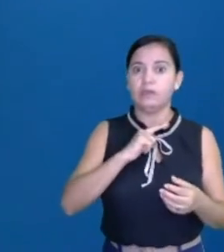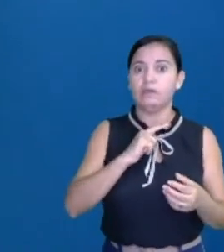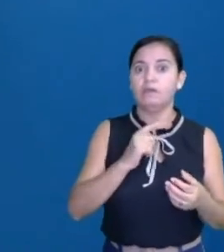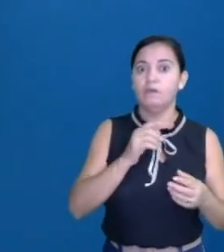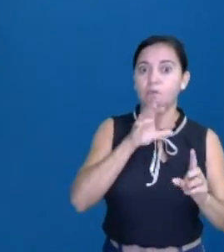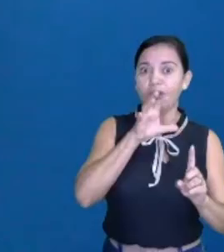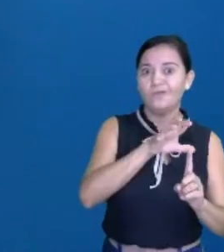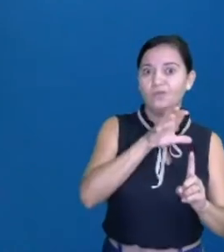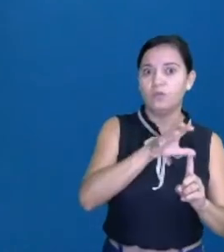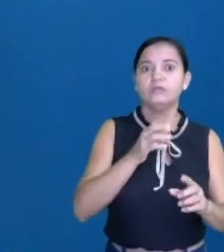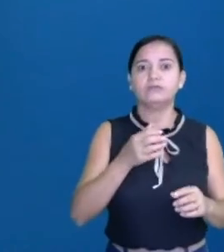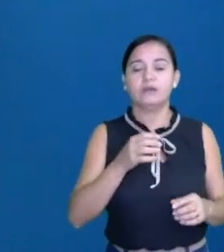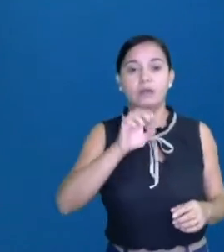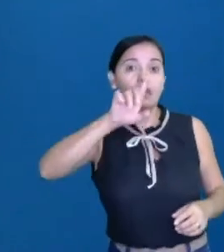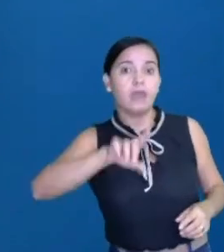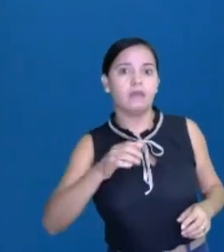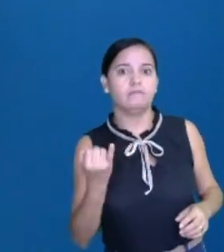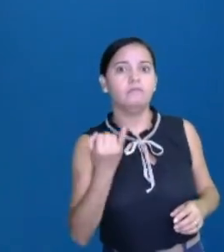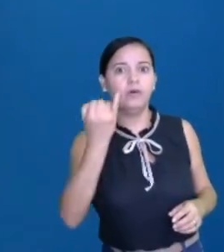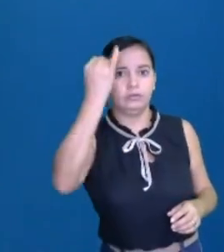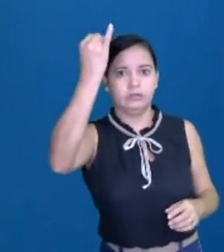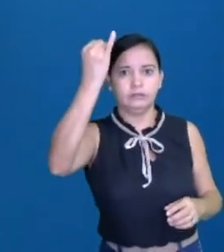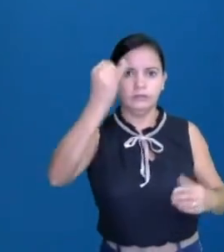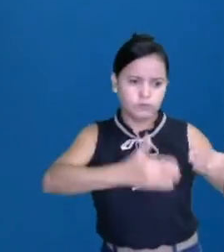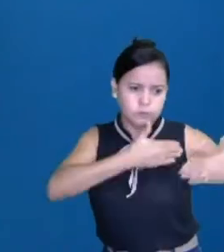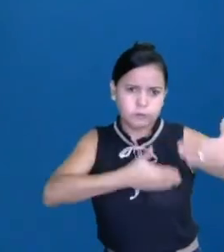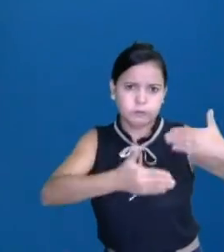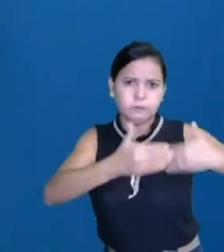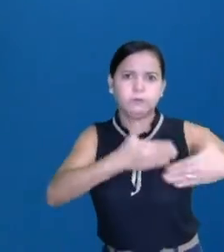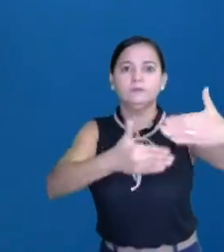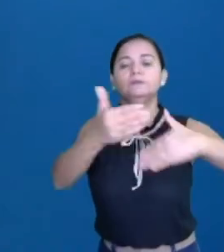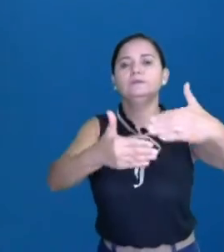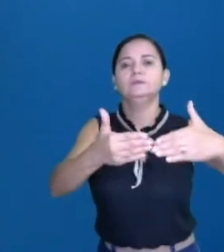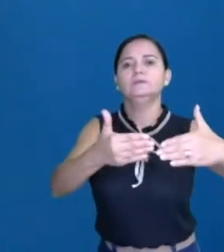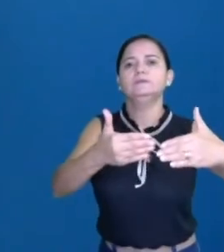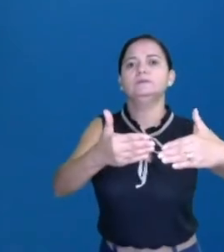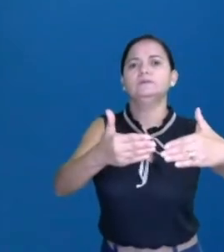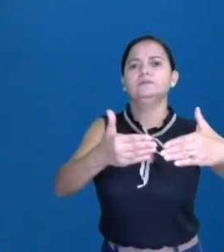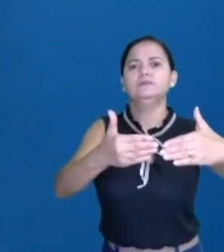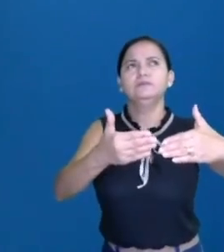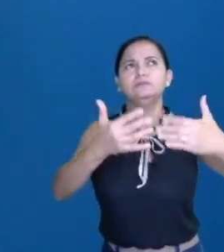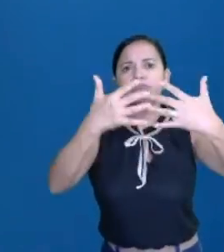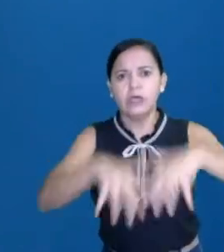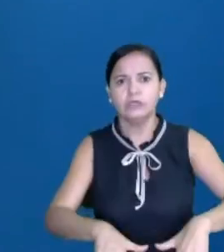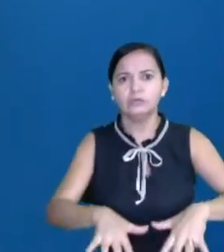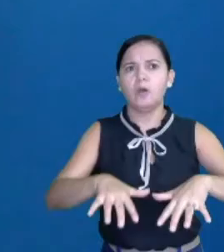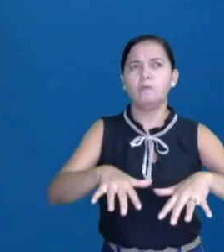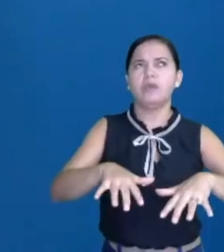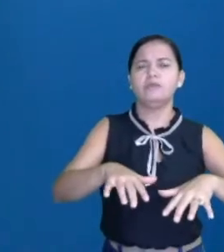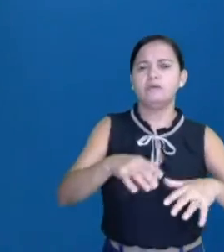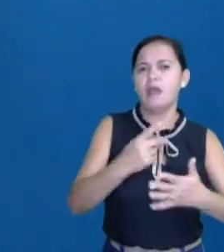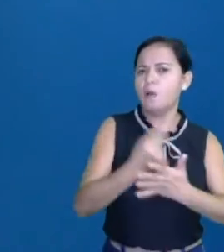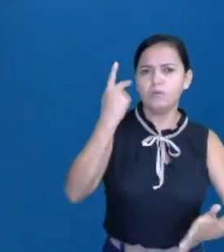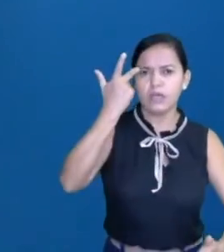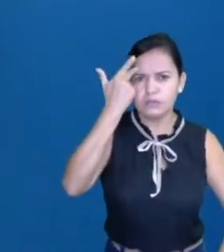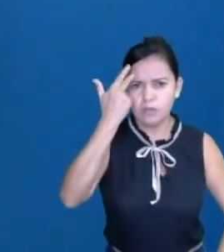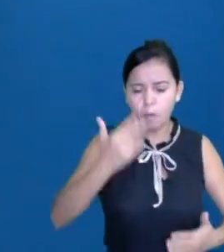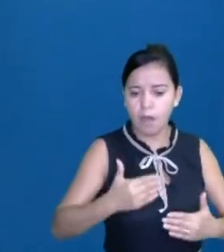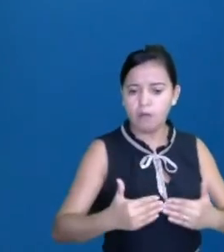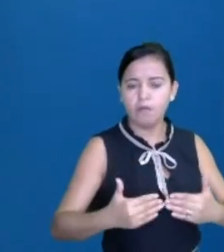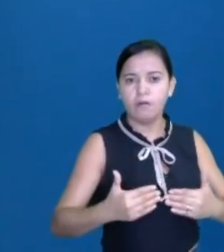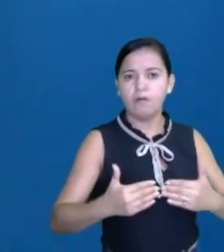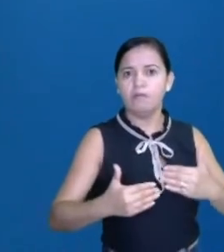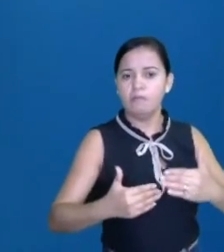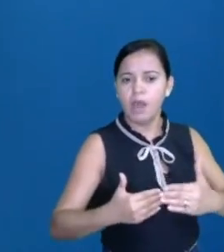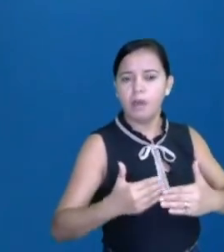importante. Na verdade, ele é como se ele acelerasse um processo que naturalmente aconteceria. Porque, gente, esse processo está o tempo todo sendo o